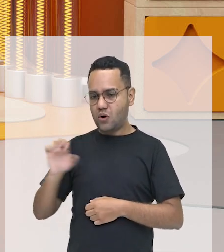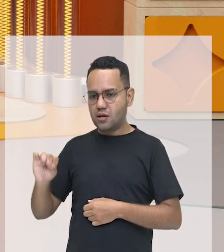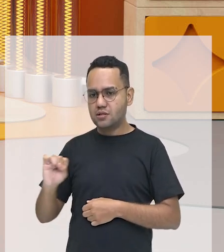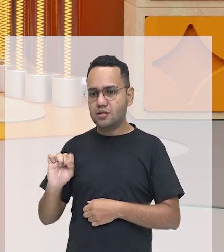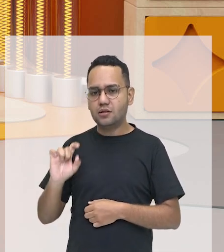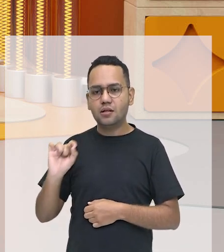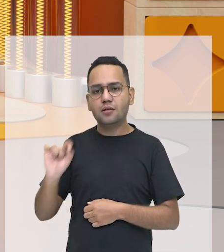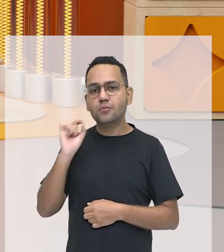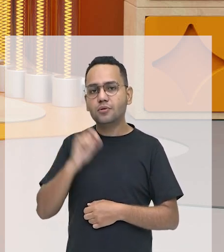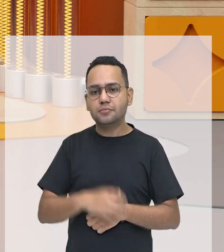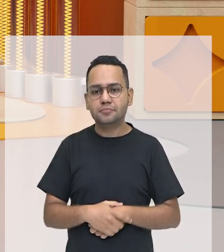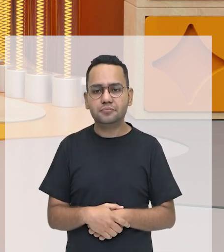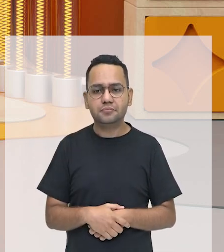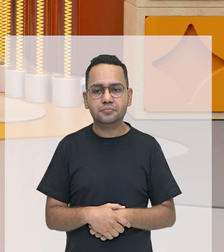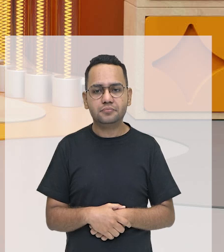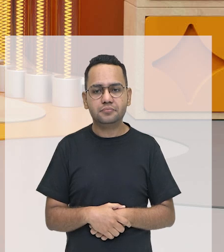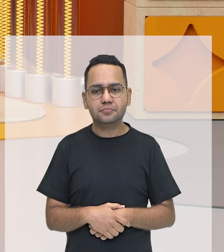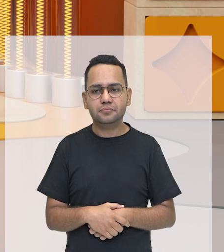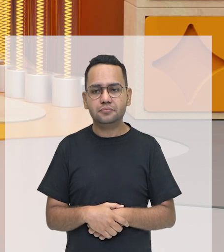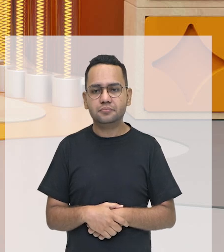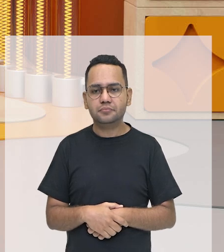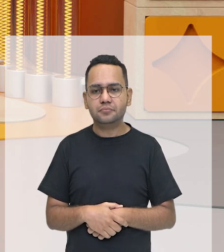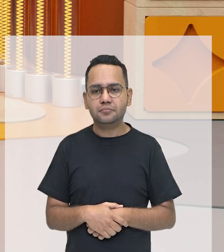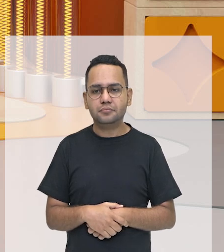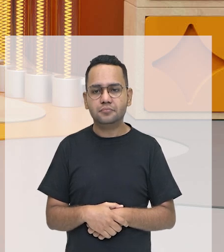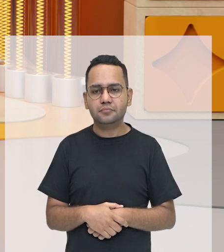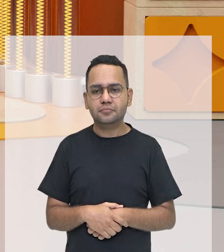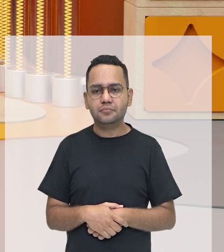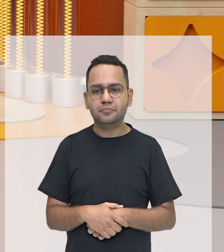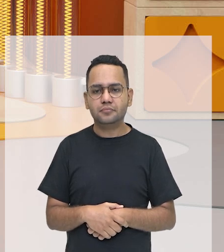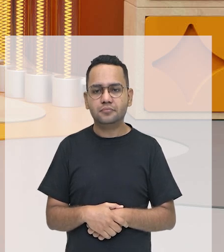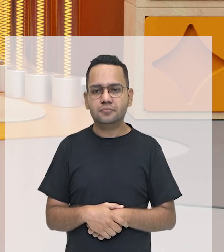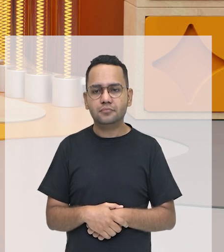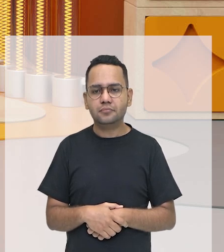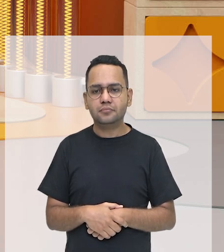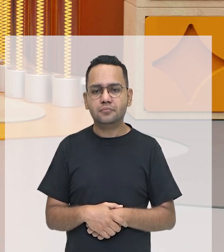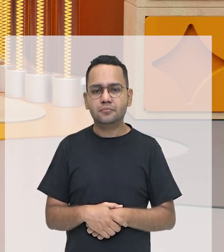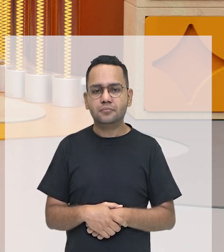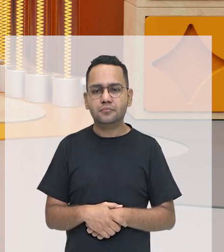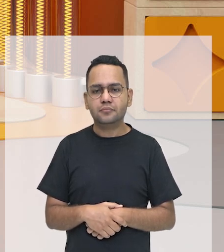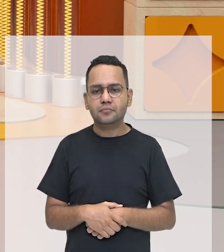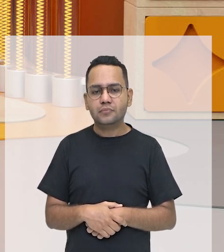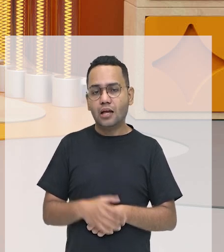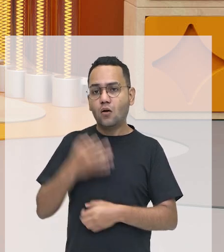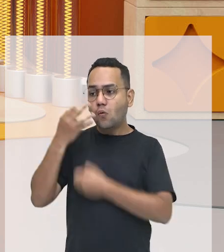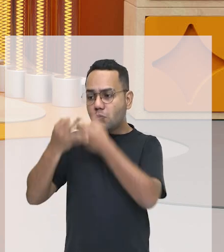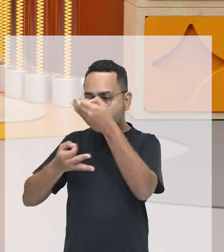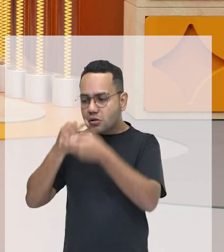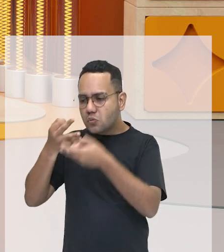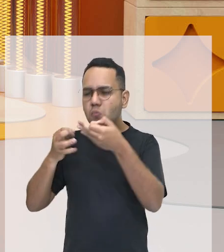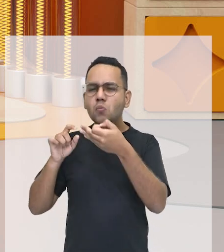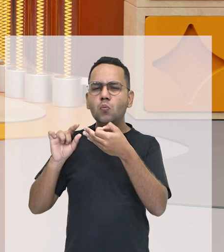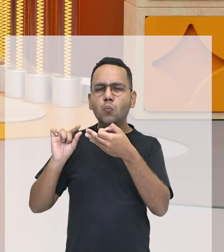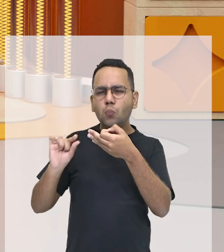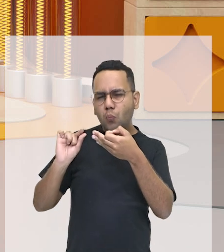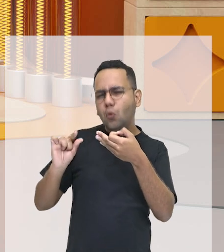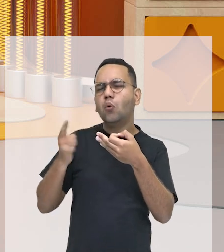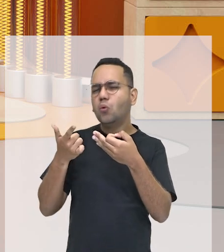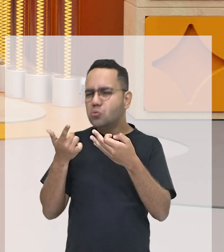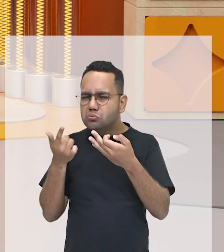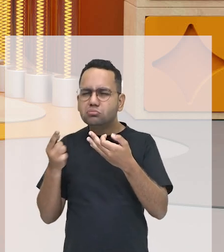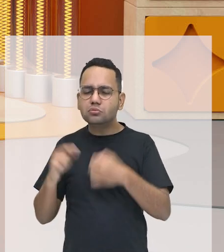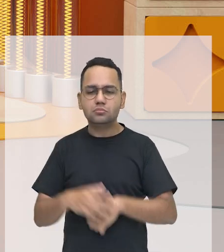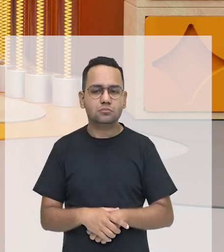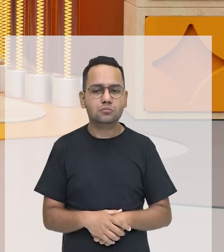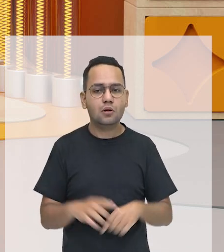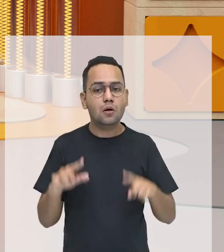acabam tendo ali uma visão um pouquinho mais restrita, né? Então, nesse período em que a Estônia,